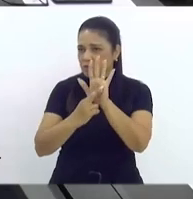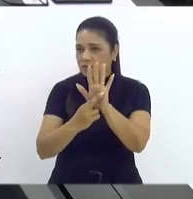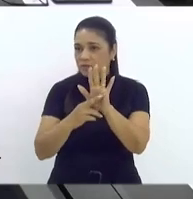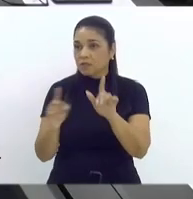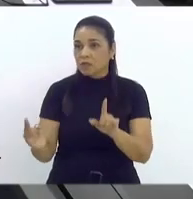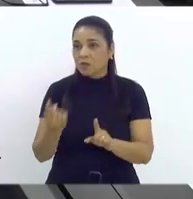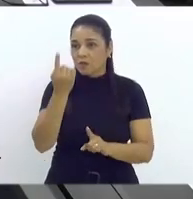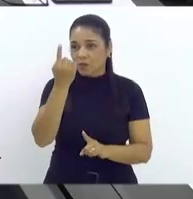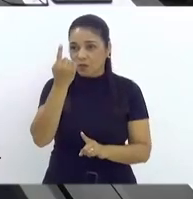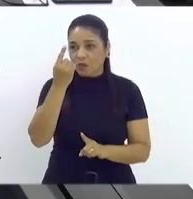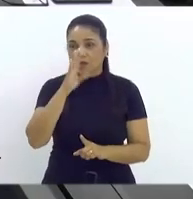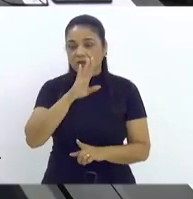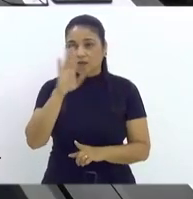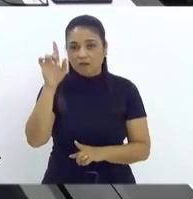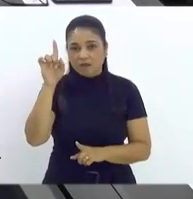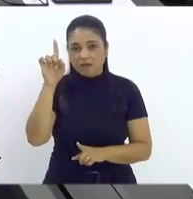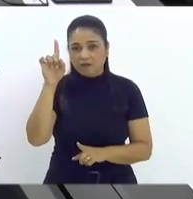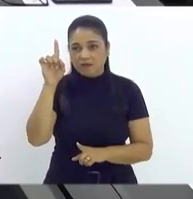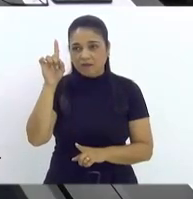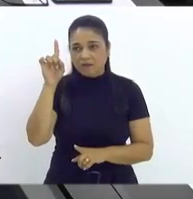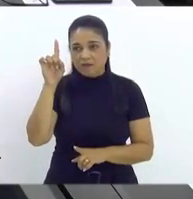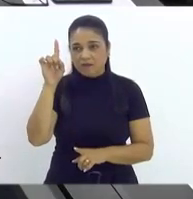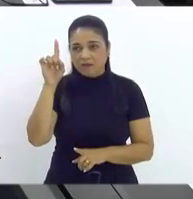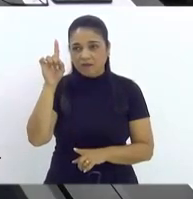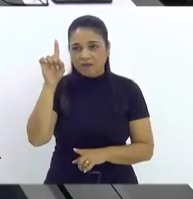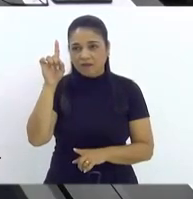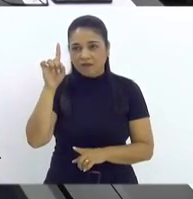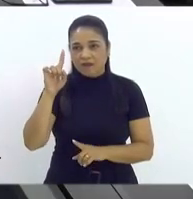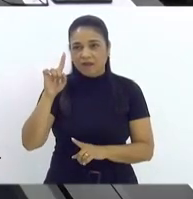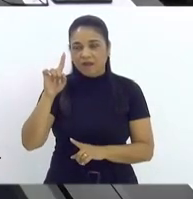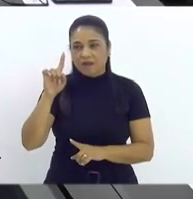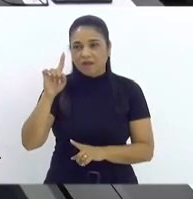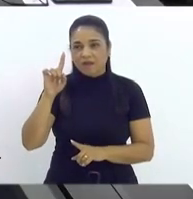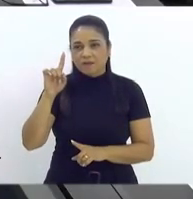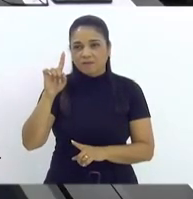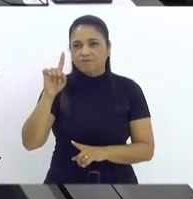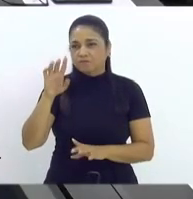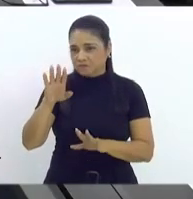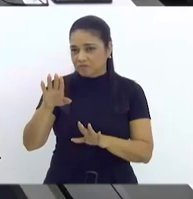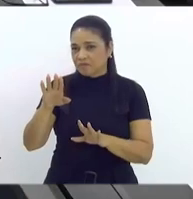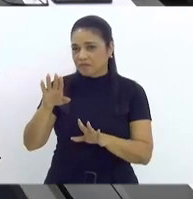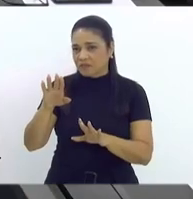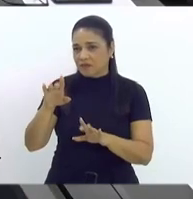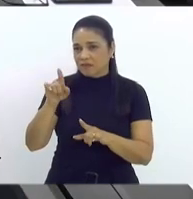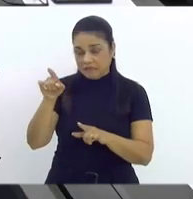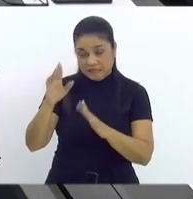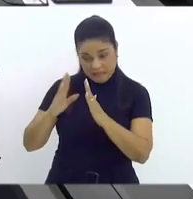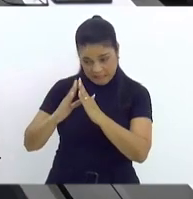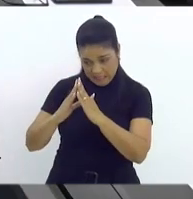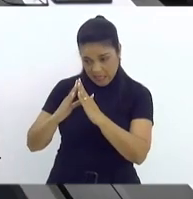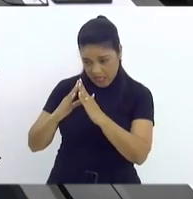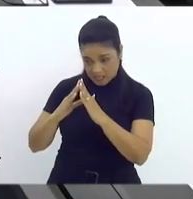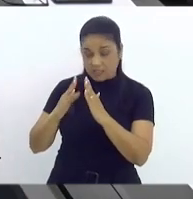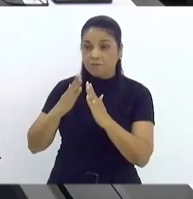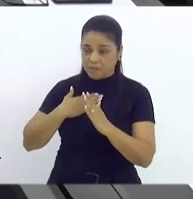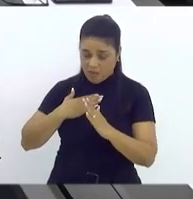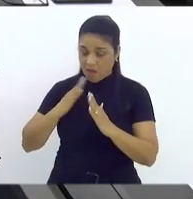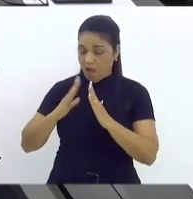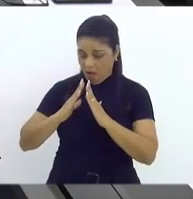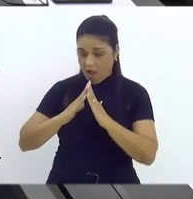plateia. Peraí. Vou abrir depois para a plateia. Se só para dizer, isso aconteceu na casa do senhor? Aconteceu na minha casa.